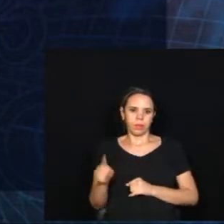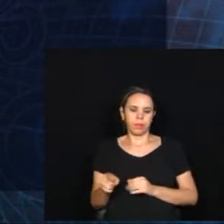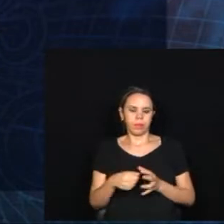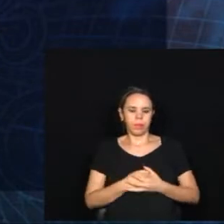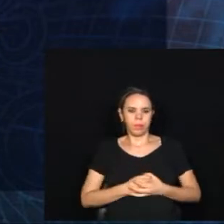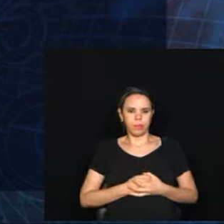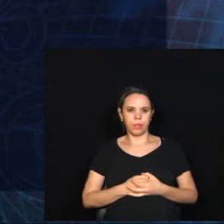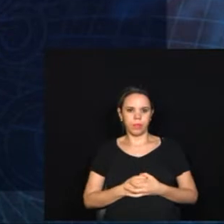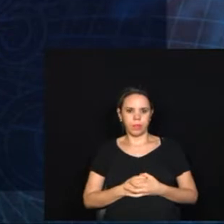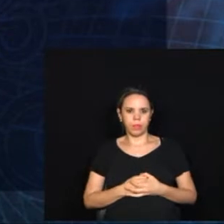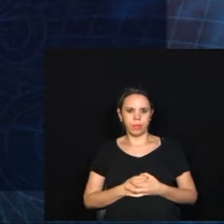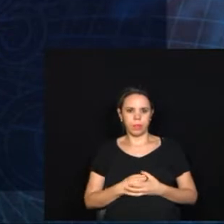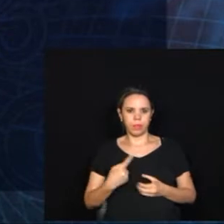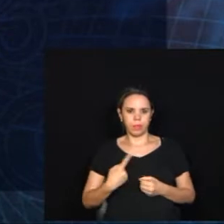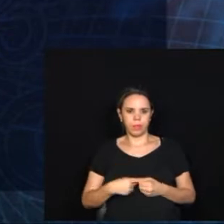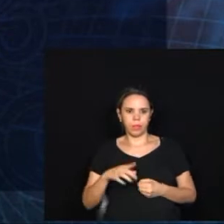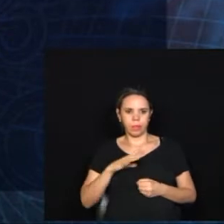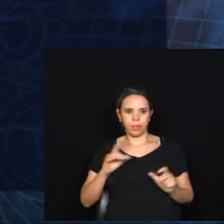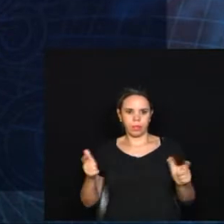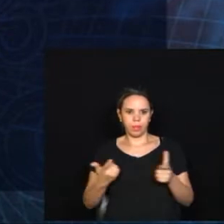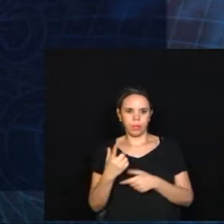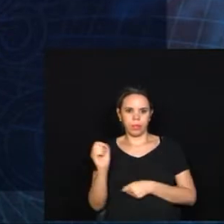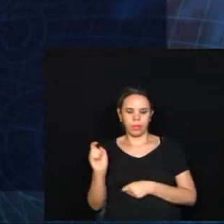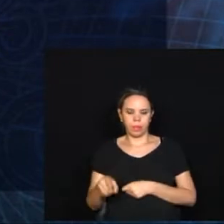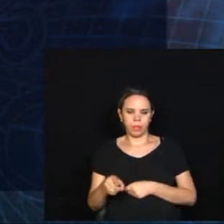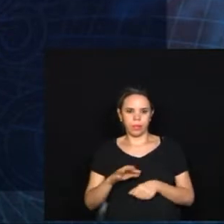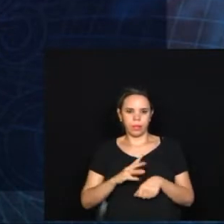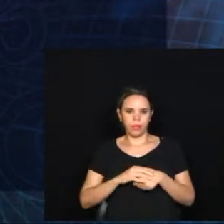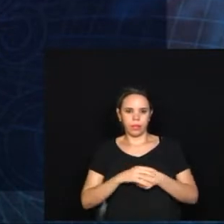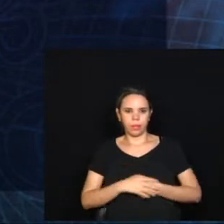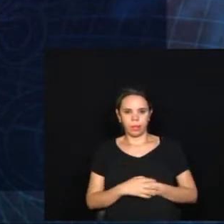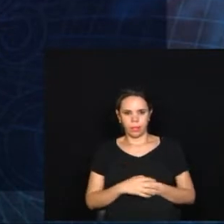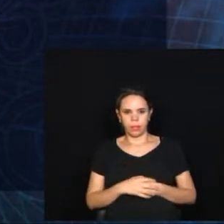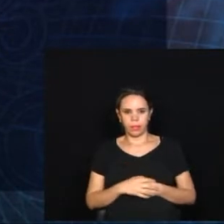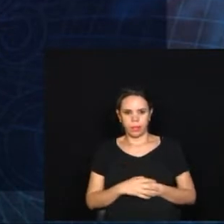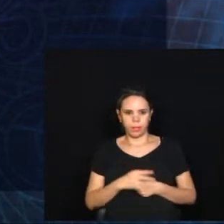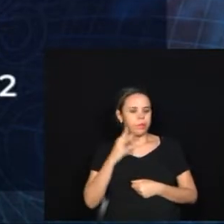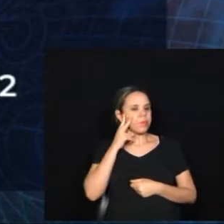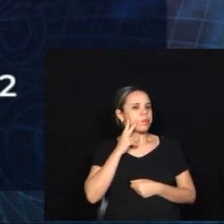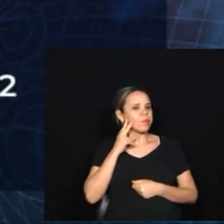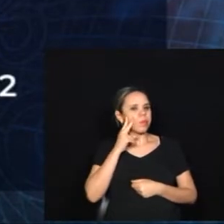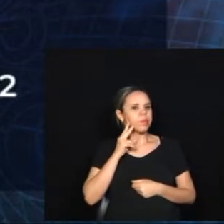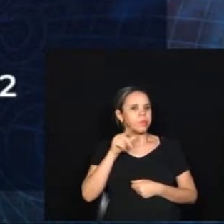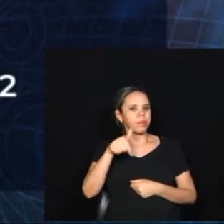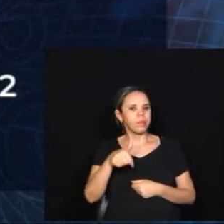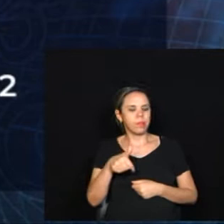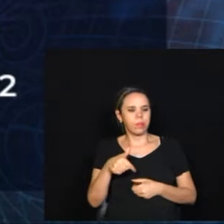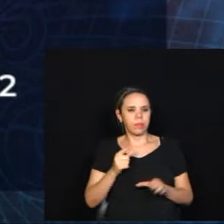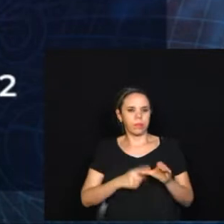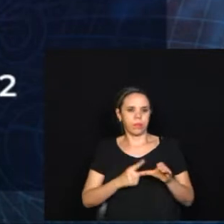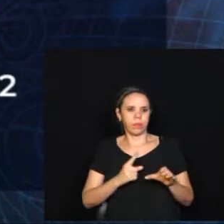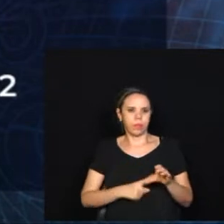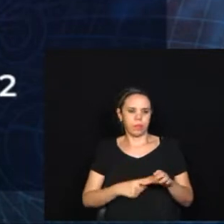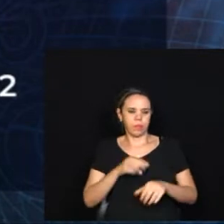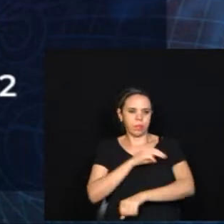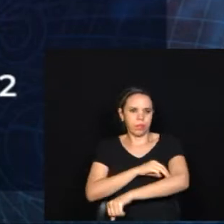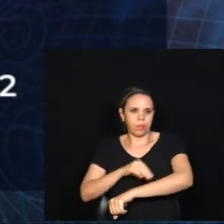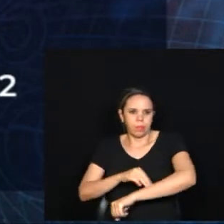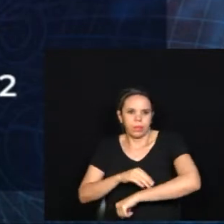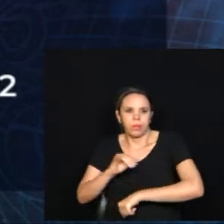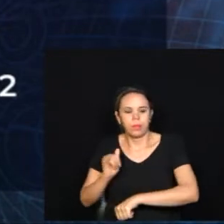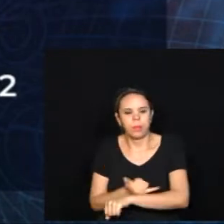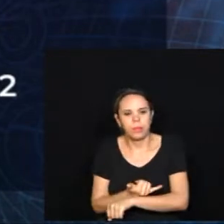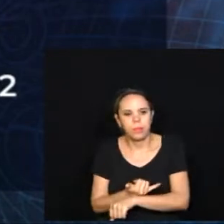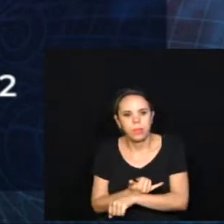14.899. E agora os municípios com menos de 10 mil casos da doença. Vinhedo, depois aparecem Cosmópolis,